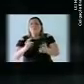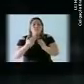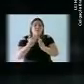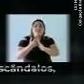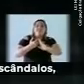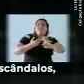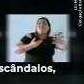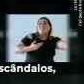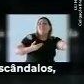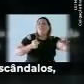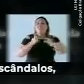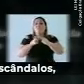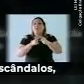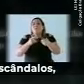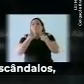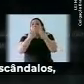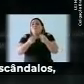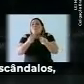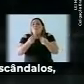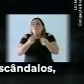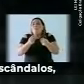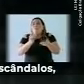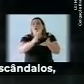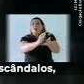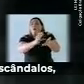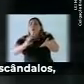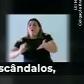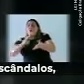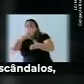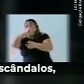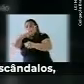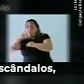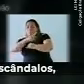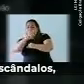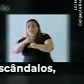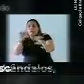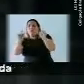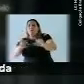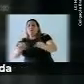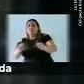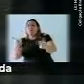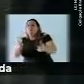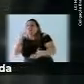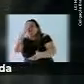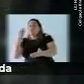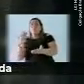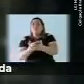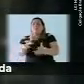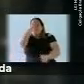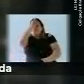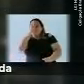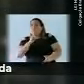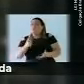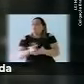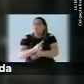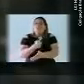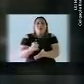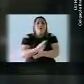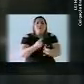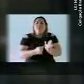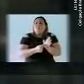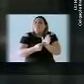afastando da gente. Afinal, quem vai investir num país atolado em escândalos? Sem credibilidade, com a imagem